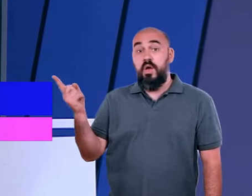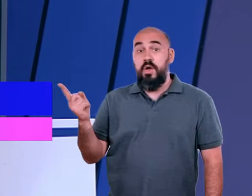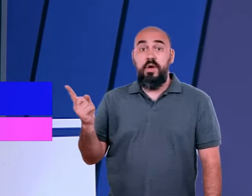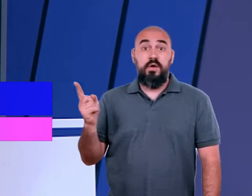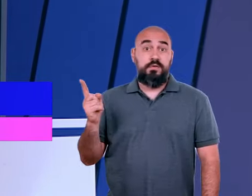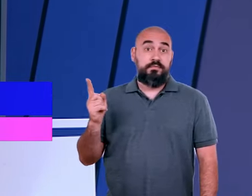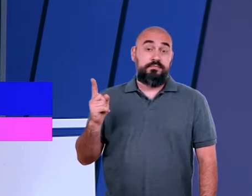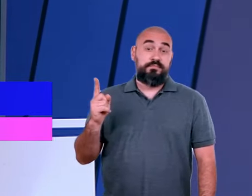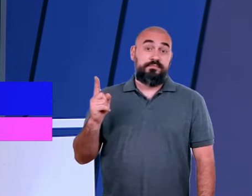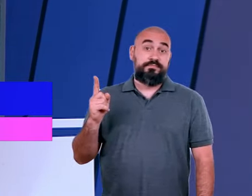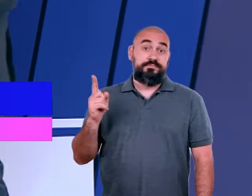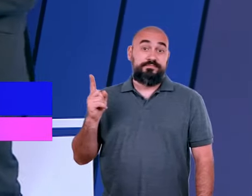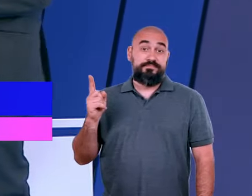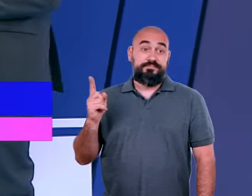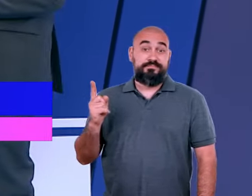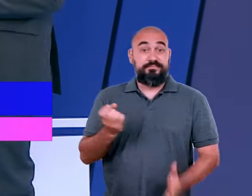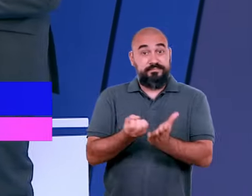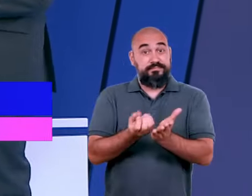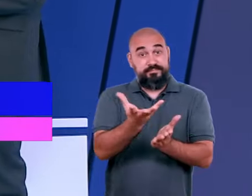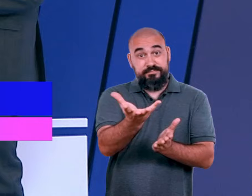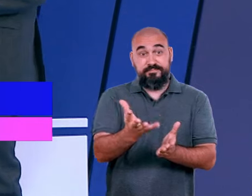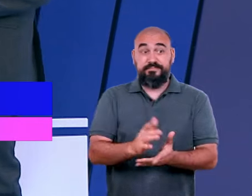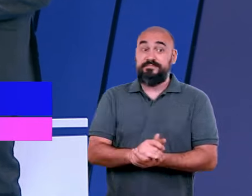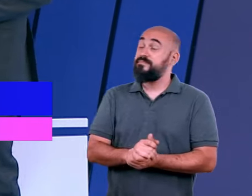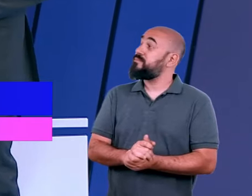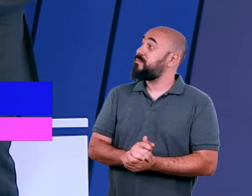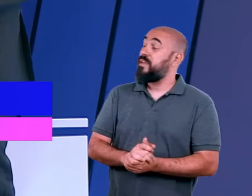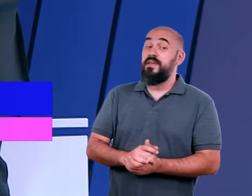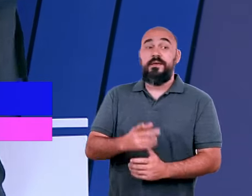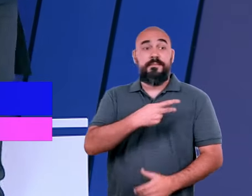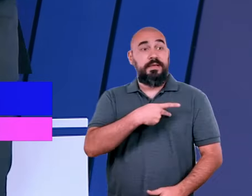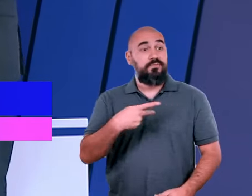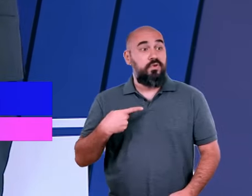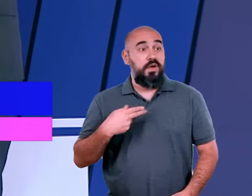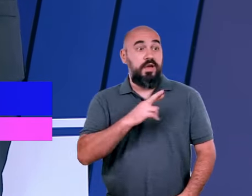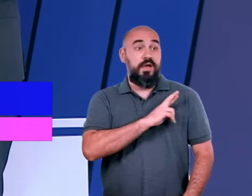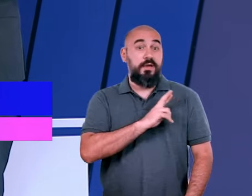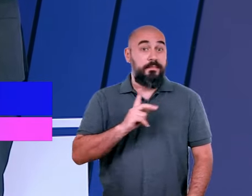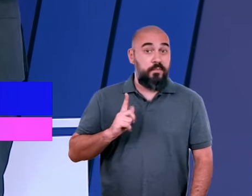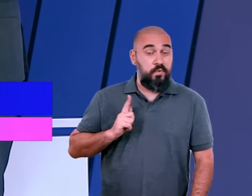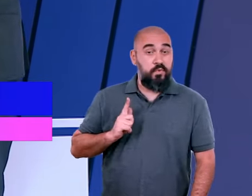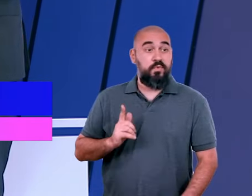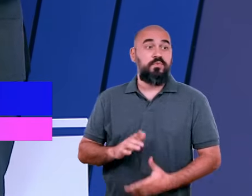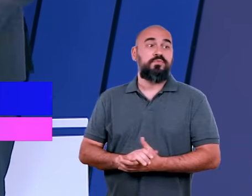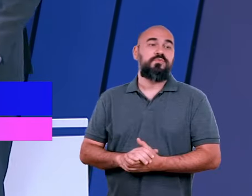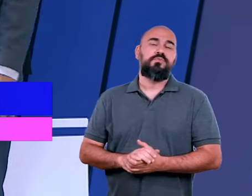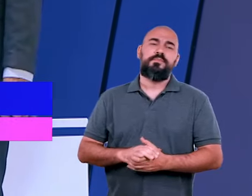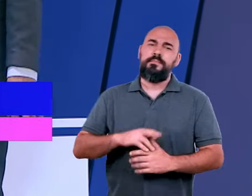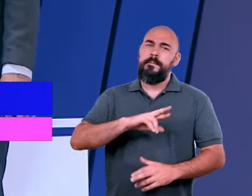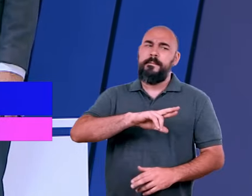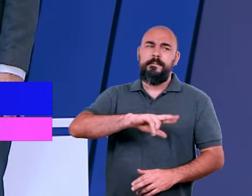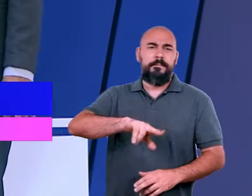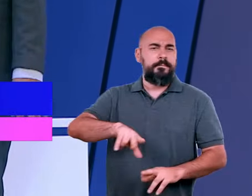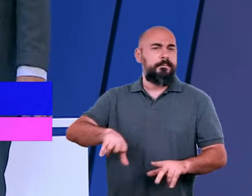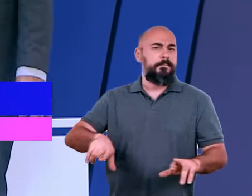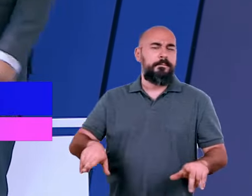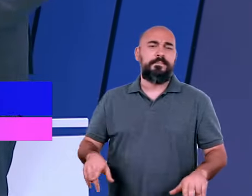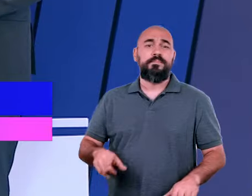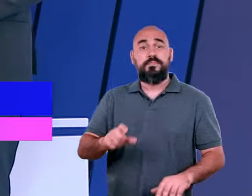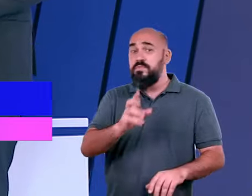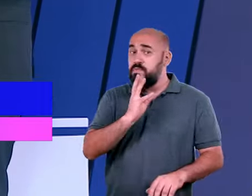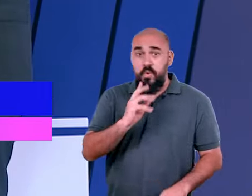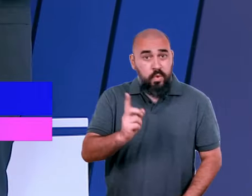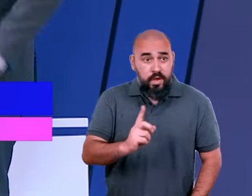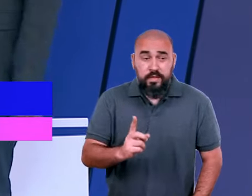Gilson Brito, tá, o pastor Gilmar, pastor Raimundo, pastor Fernando, materiais aqui não faltam. Então, se você não